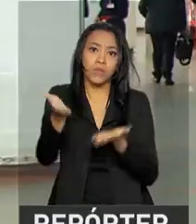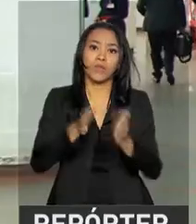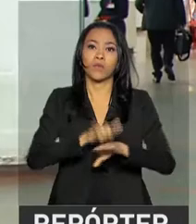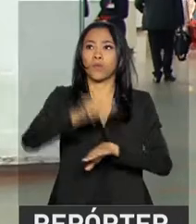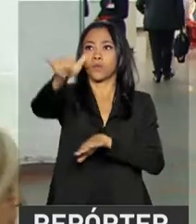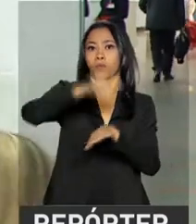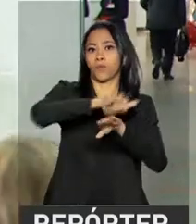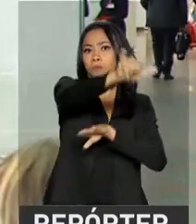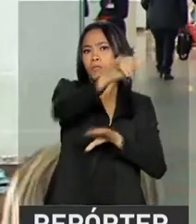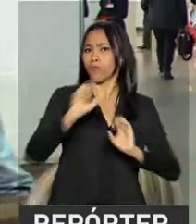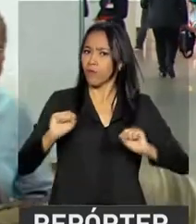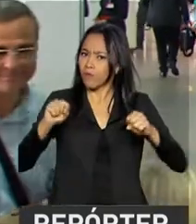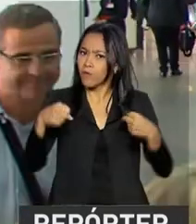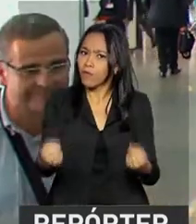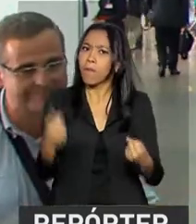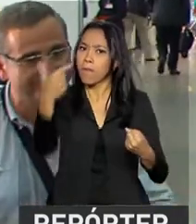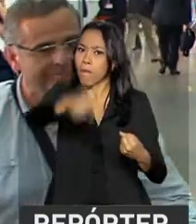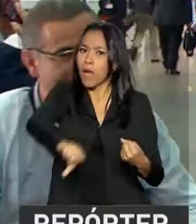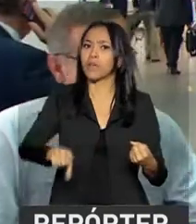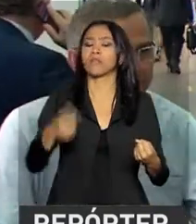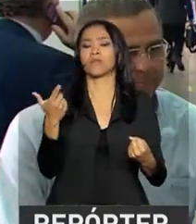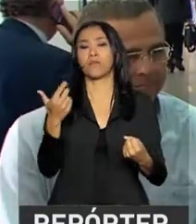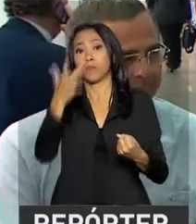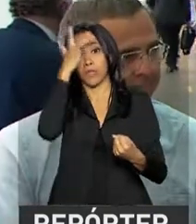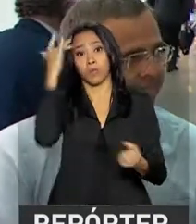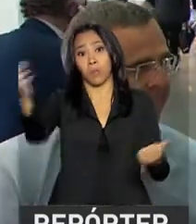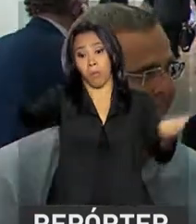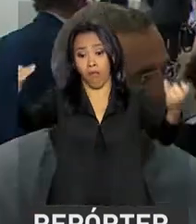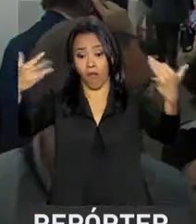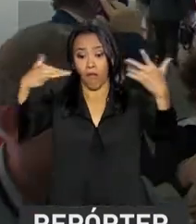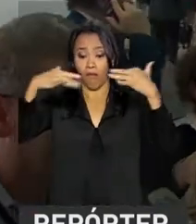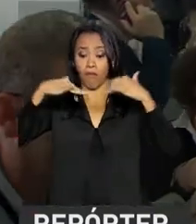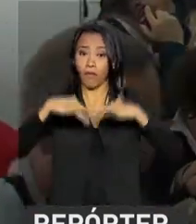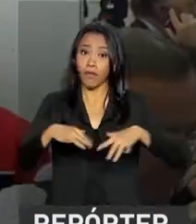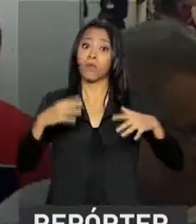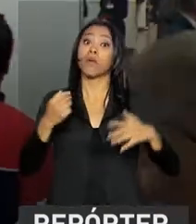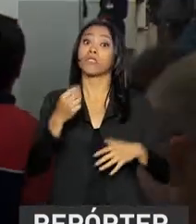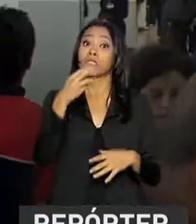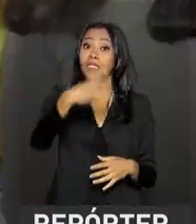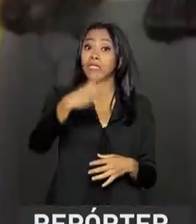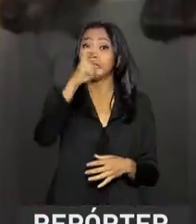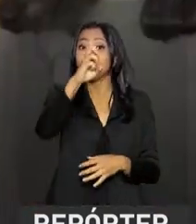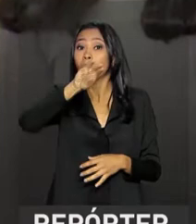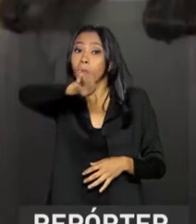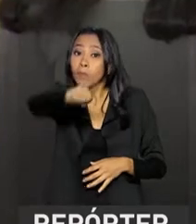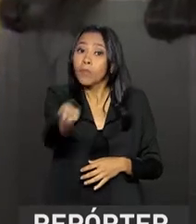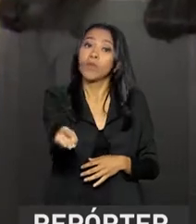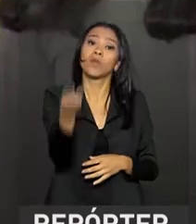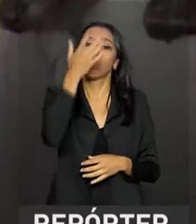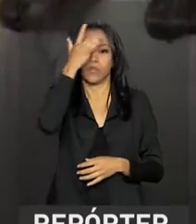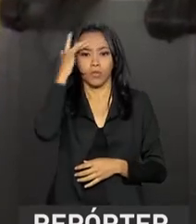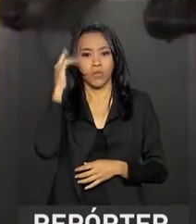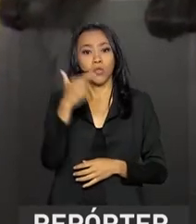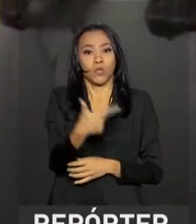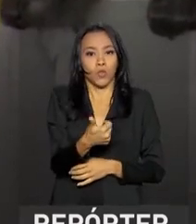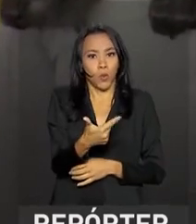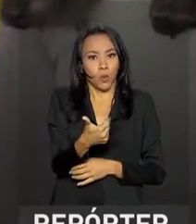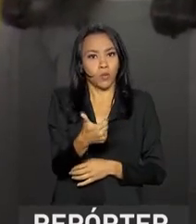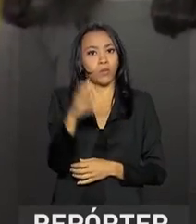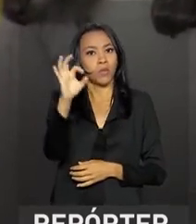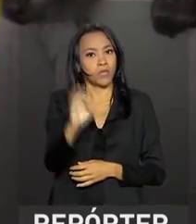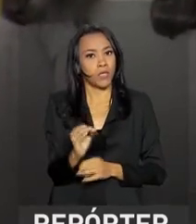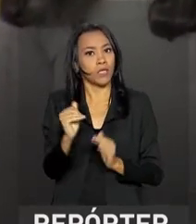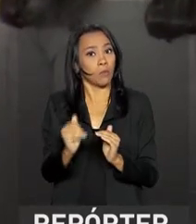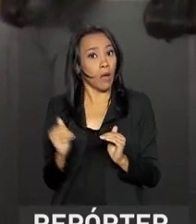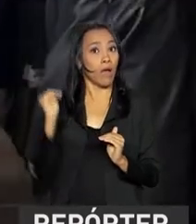estão reforçados para atender a demanda que pode superar os 35 milhões de passageiros 12% maior do que a alta